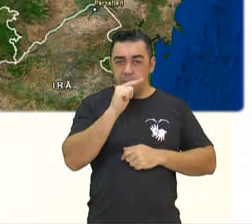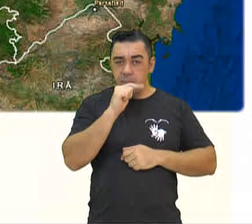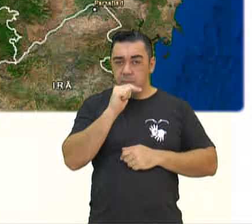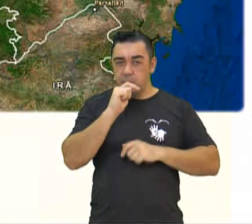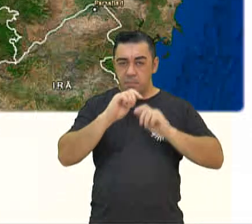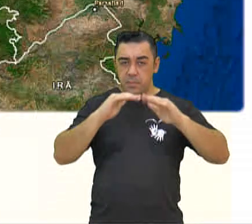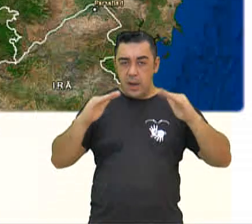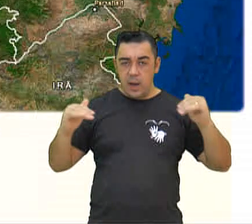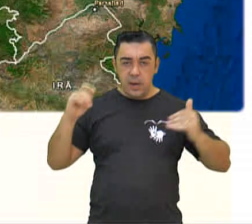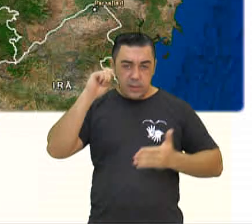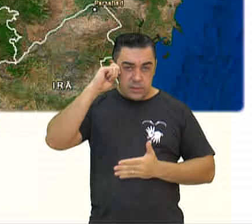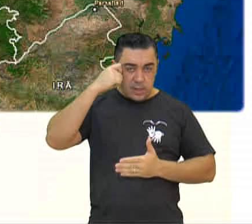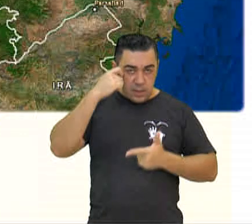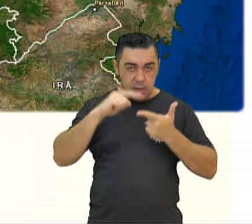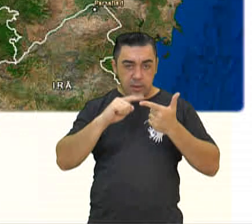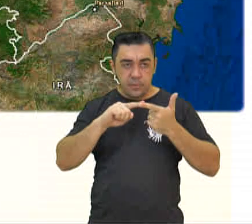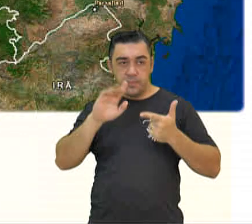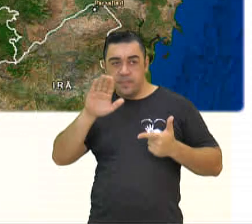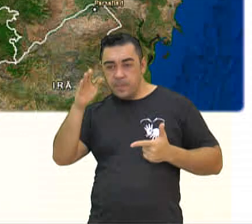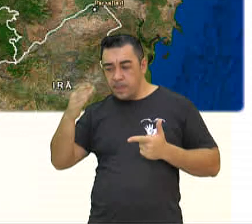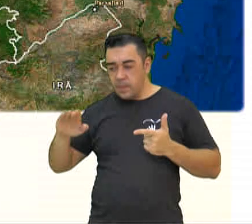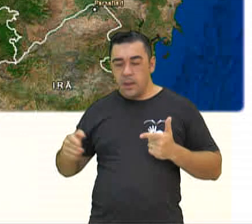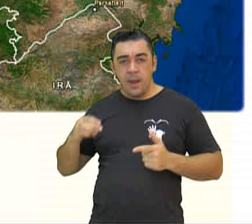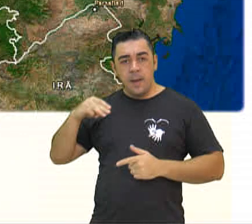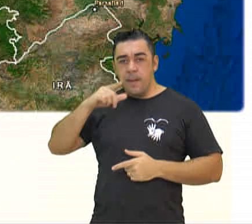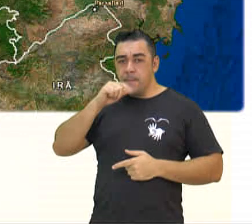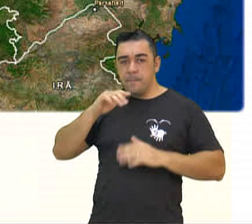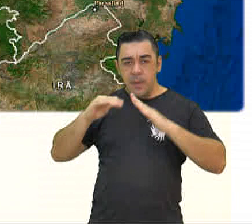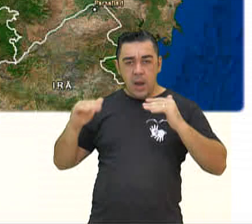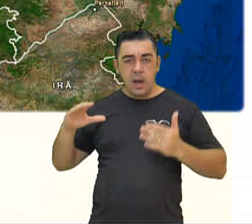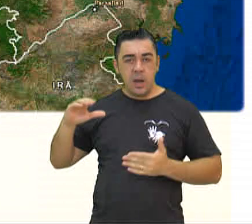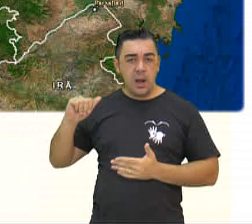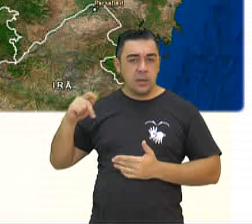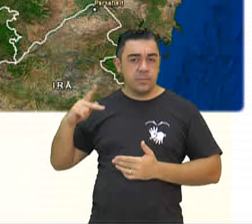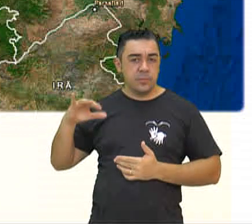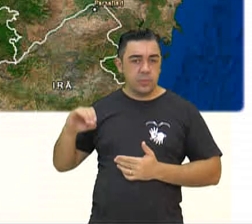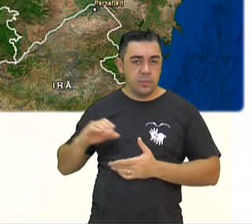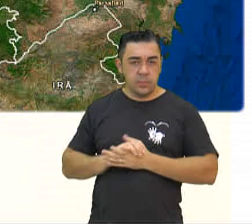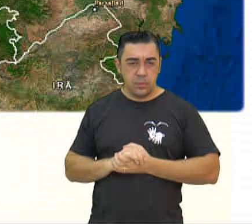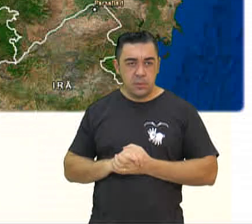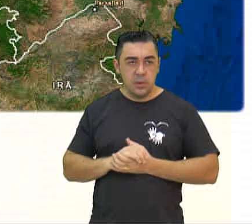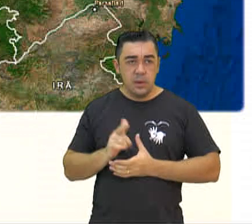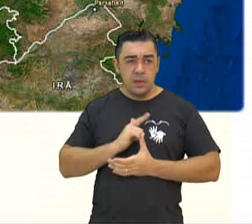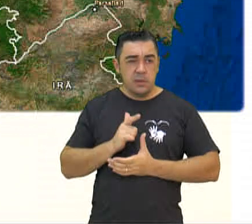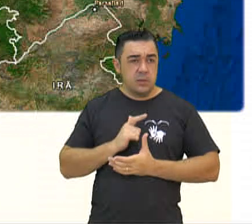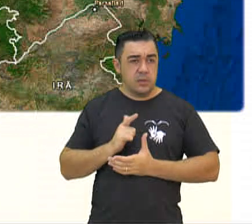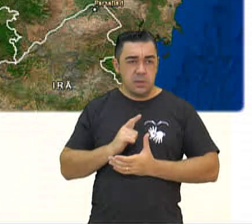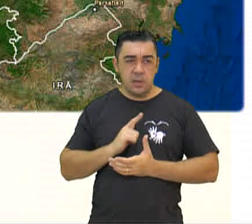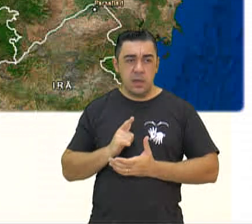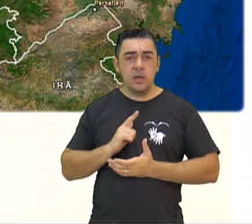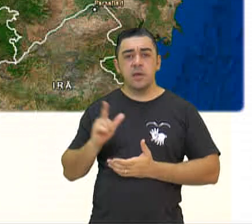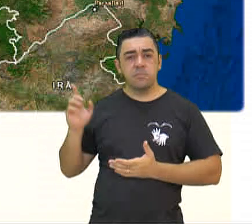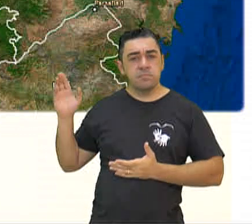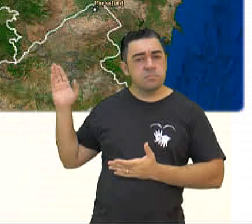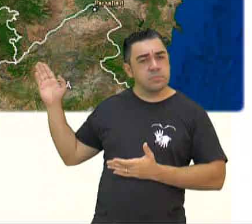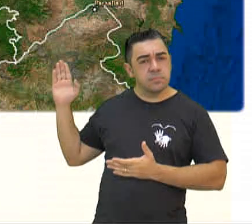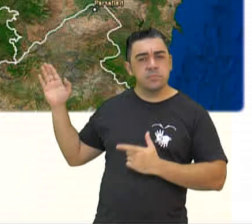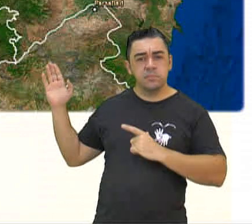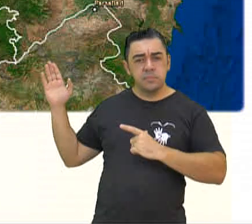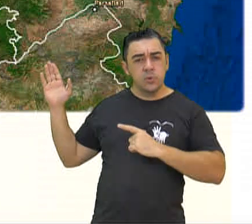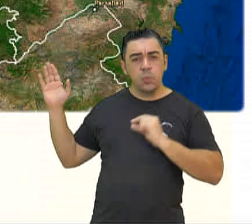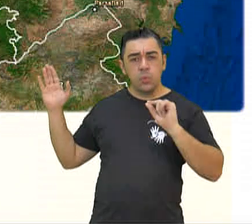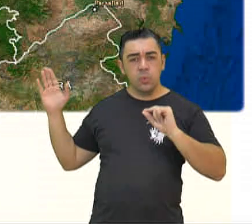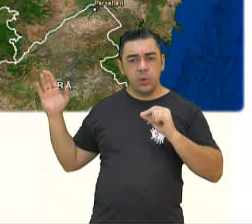e o Mar Cáspio aqui tem uma área de montanhas, né? E uma quantidade enorme. Aí, pega desde